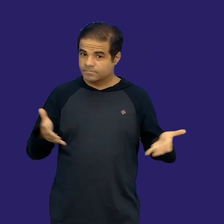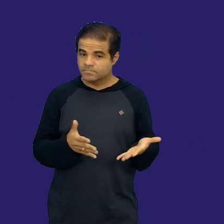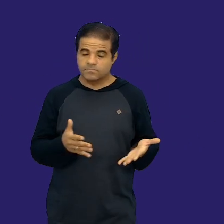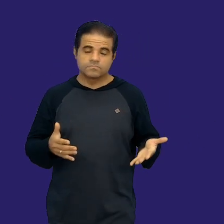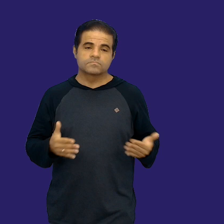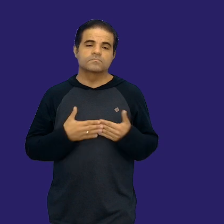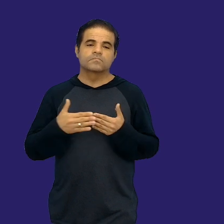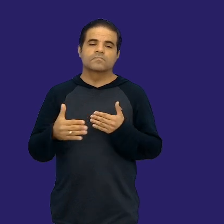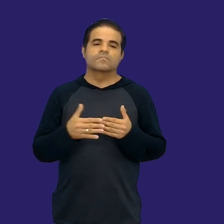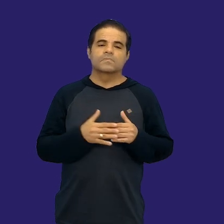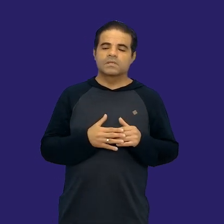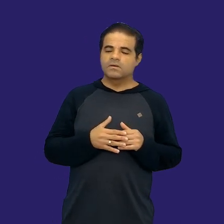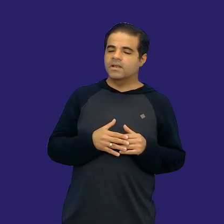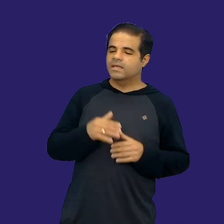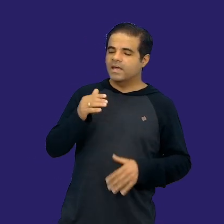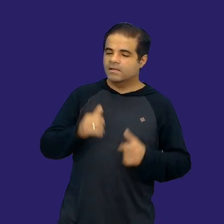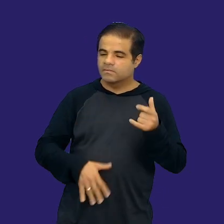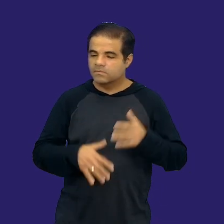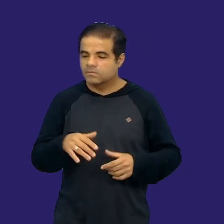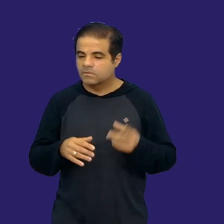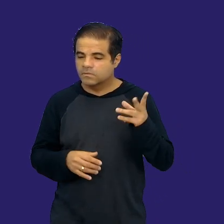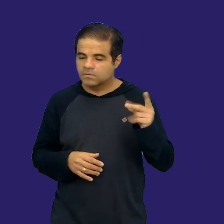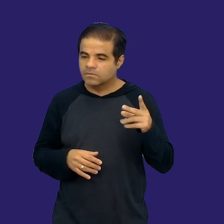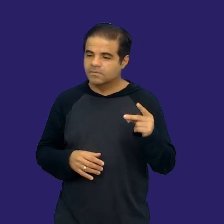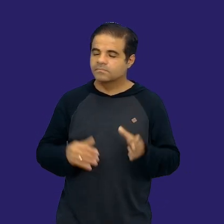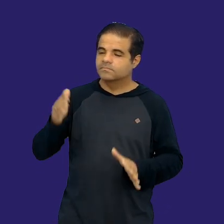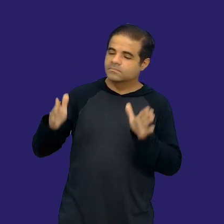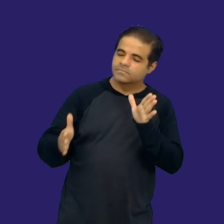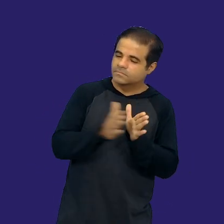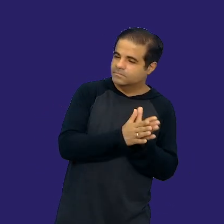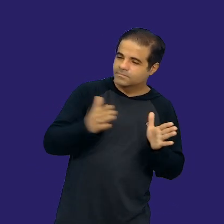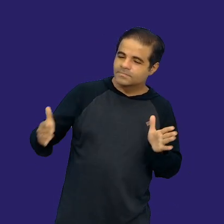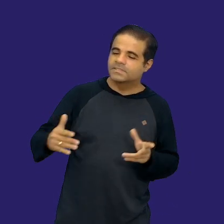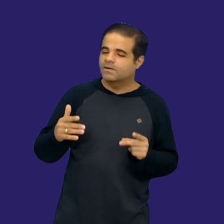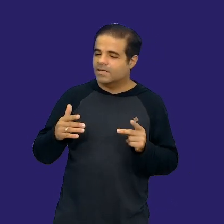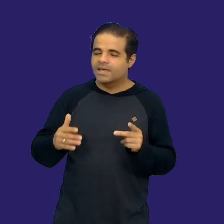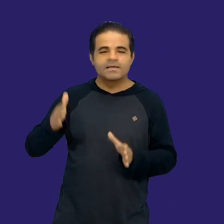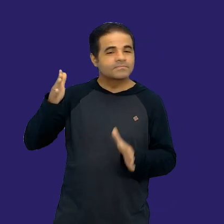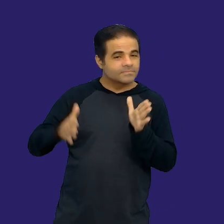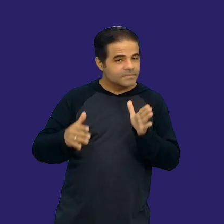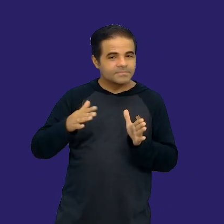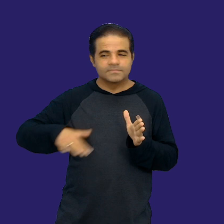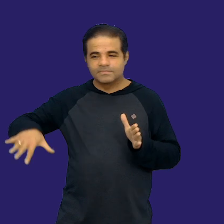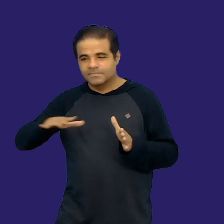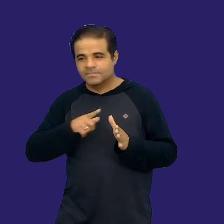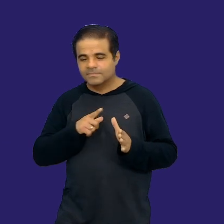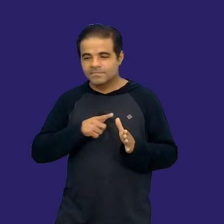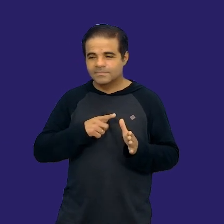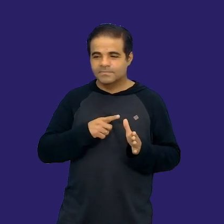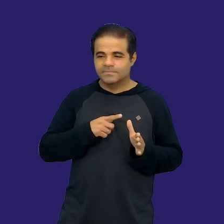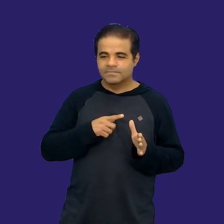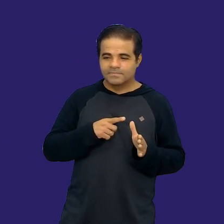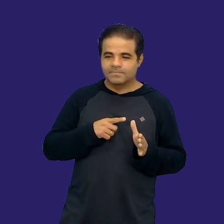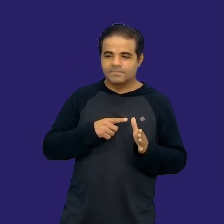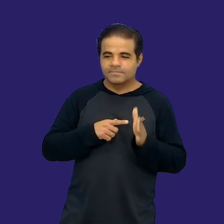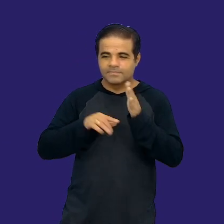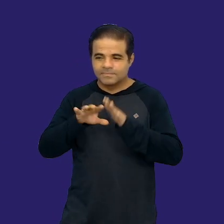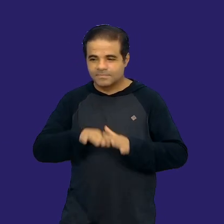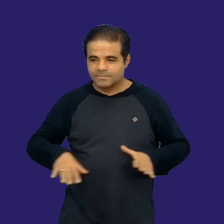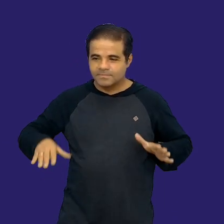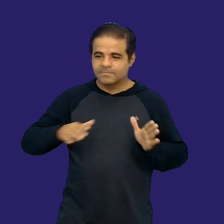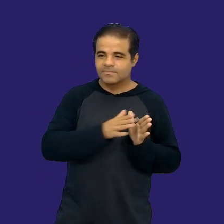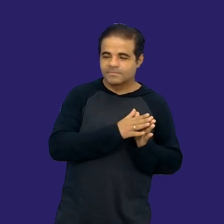vai para o nosso segundo momento, que é aquela parte que é realmente lá da nossa